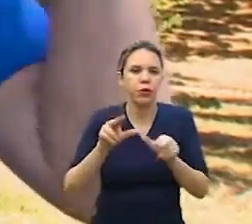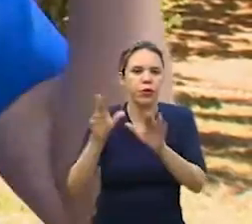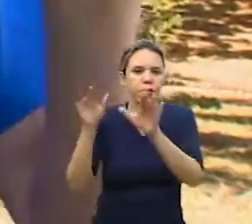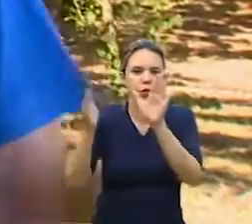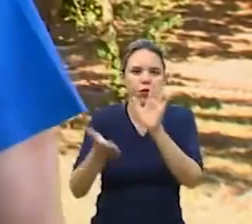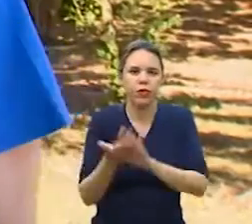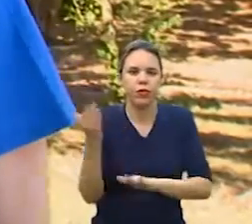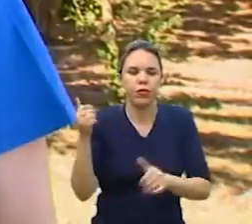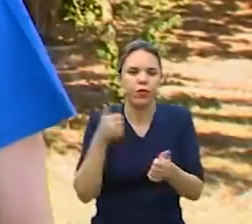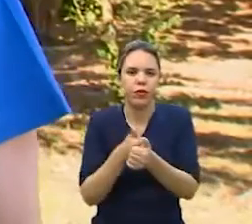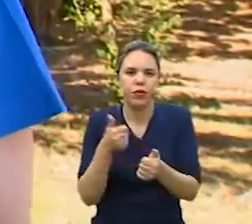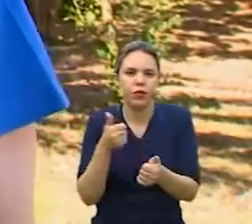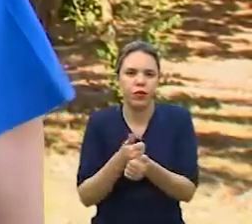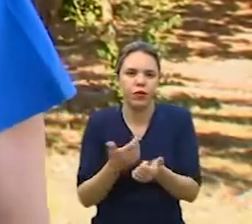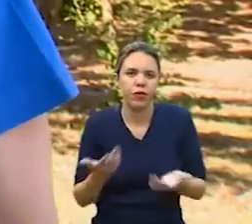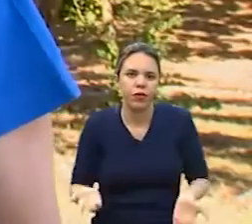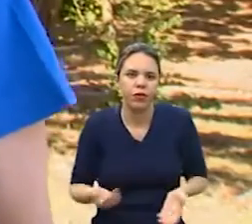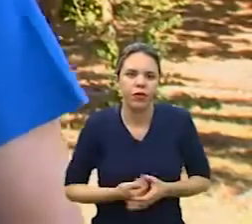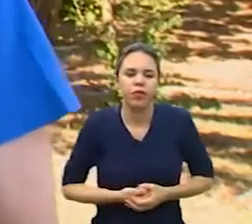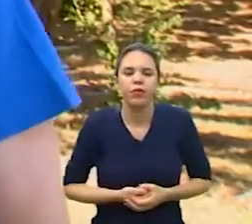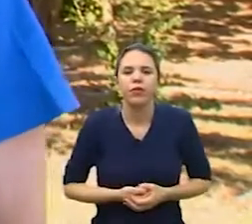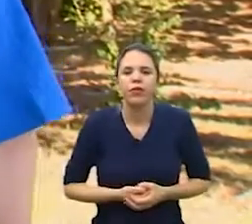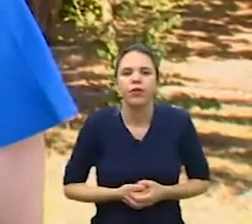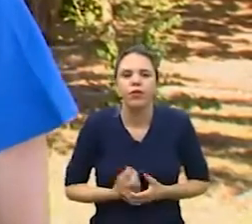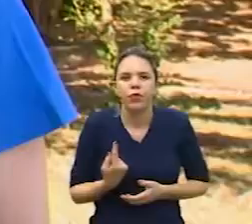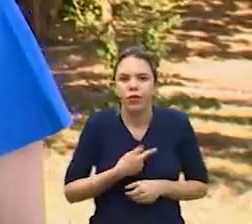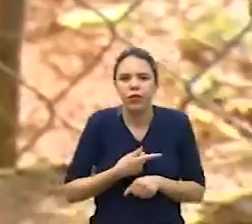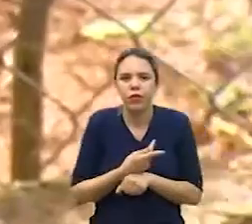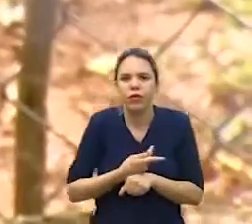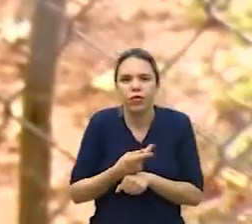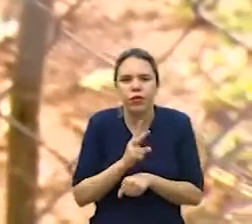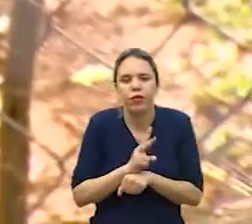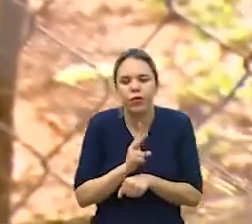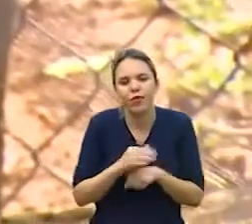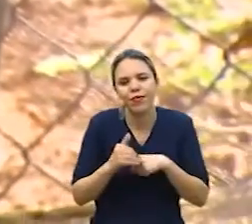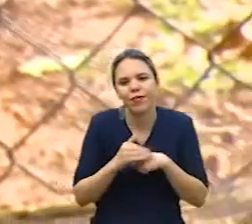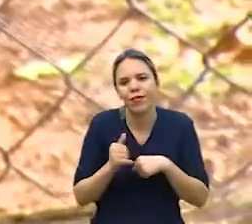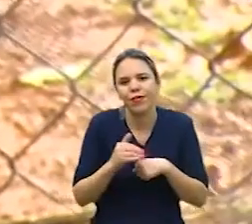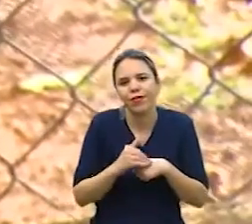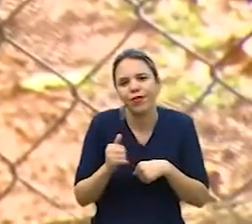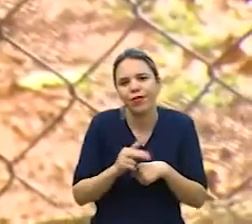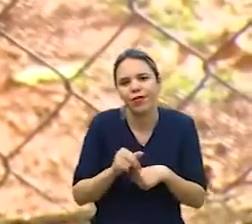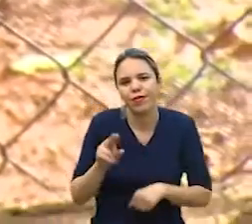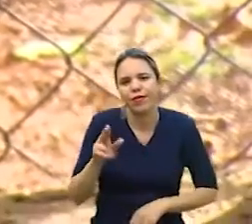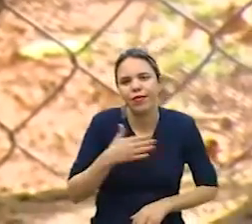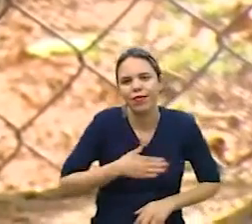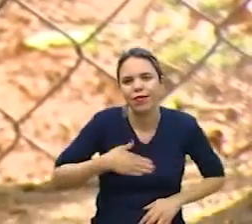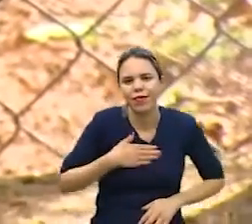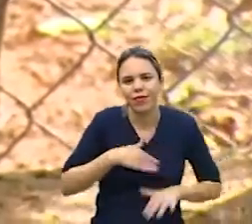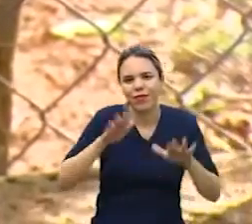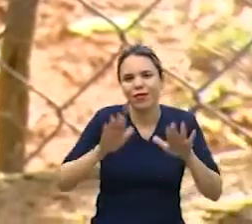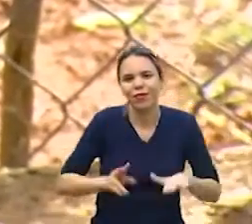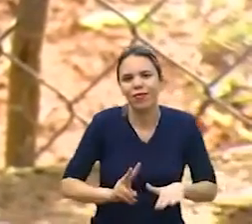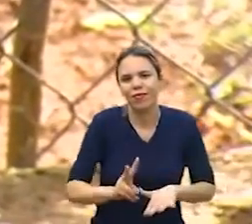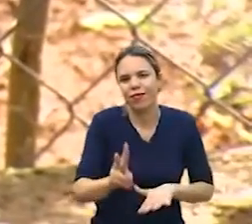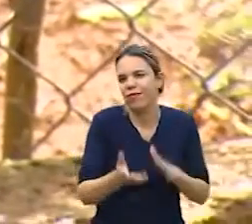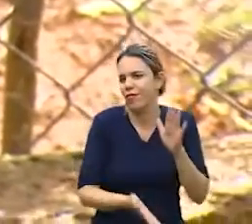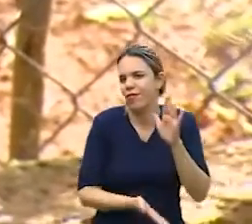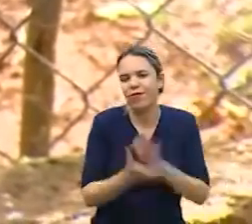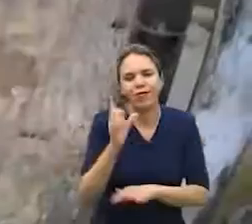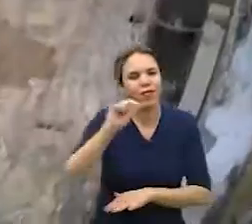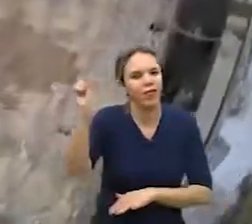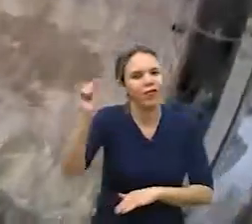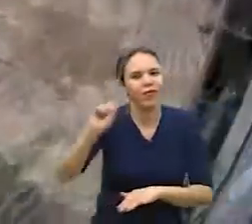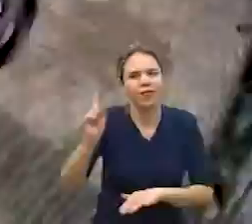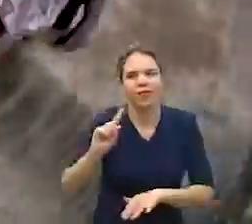por perto, enfim, né? Mas a gente procura cuidar com carinho. Tem urubu que gostou tanto daqui que não voa de jeito